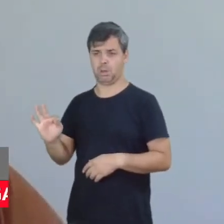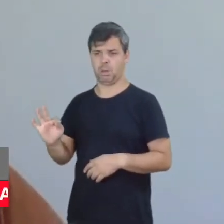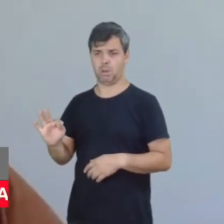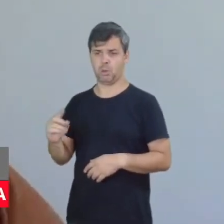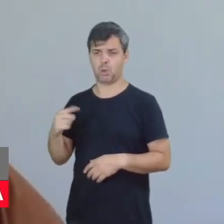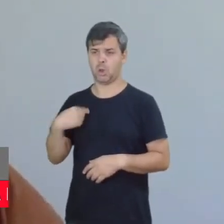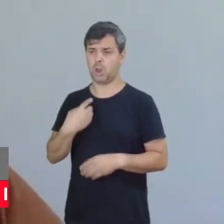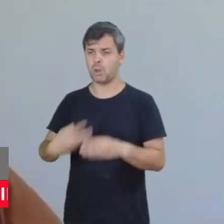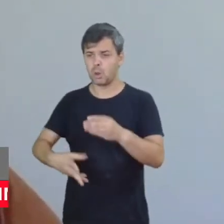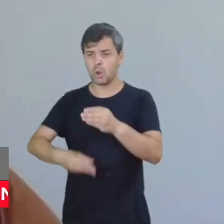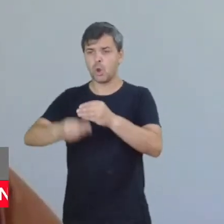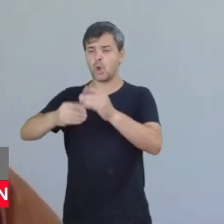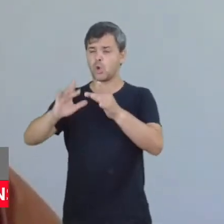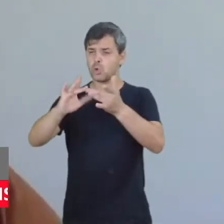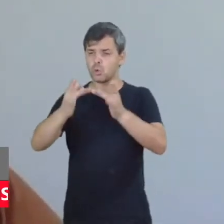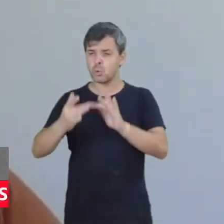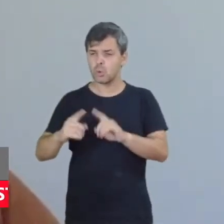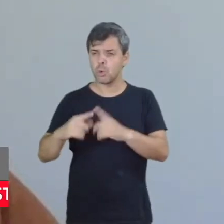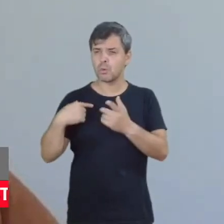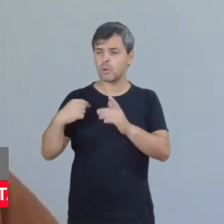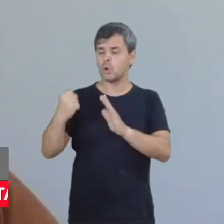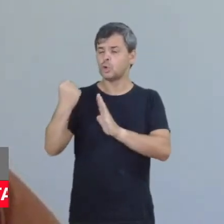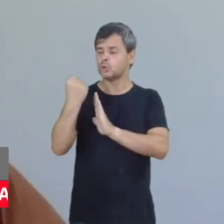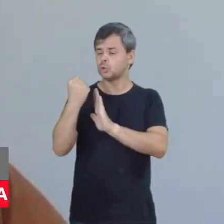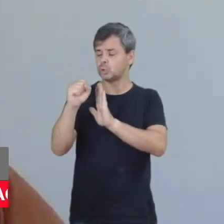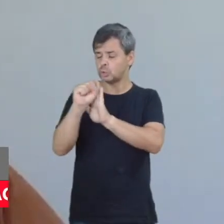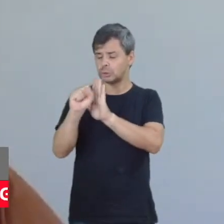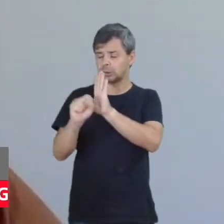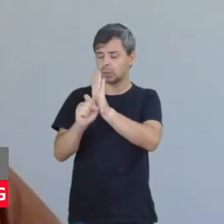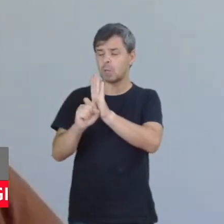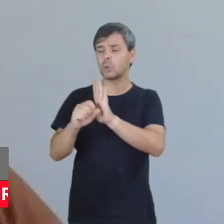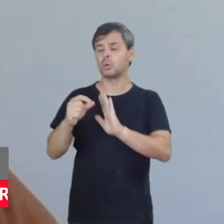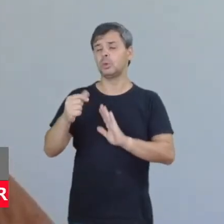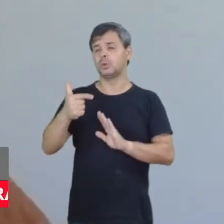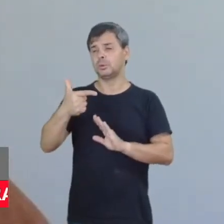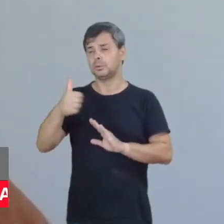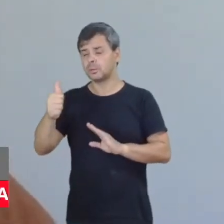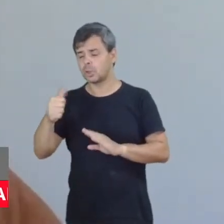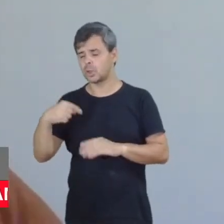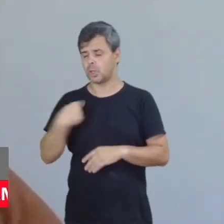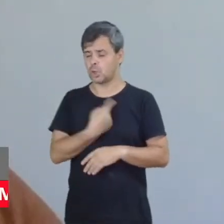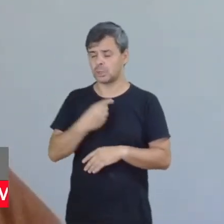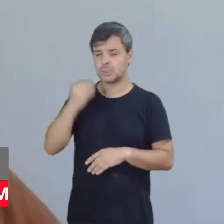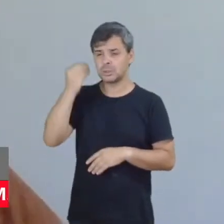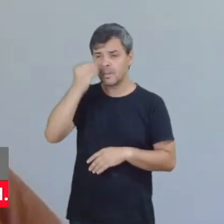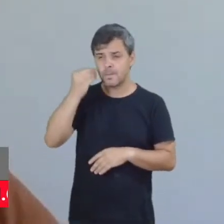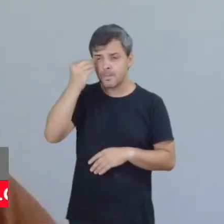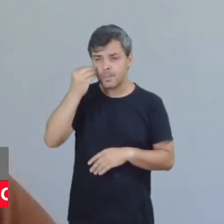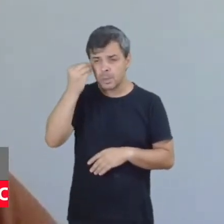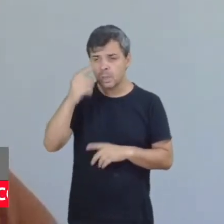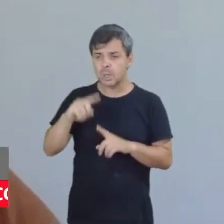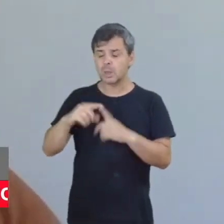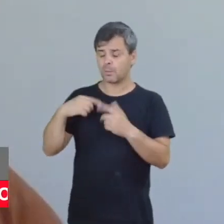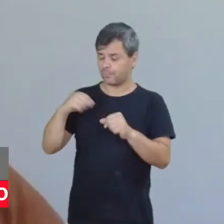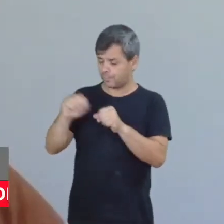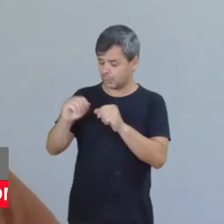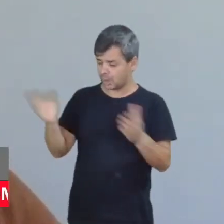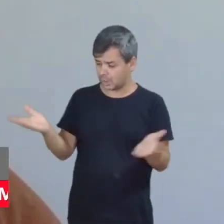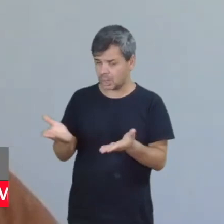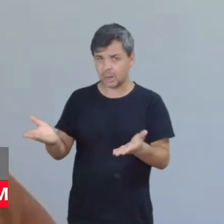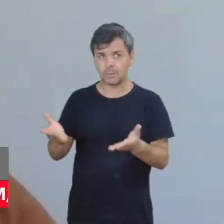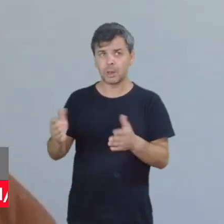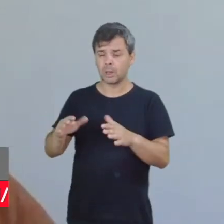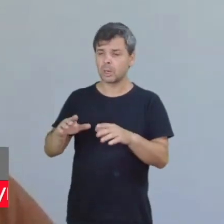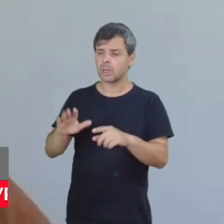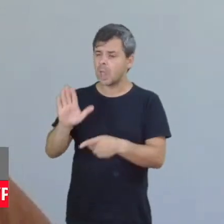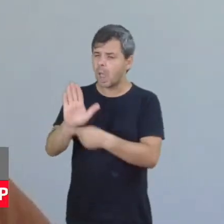acúmulo conectado com os desafios do século XXI, das nossas experiências, que já deu certo até aqui, e que agenda